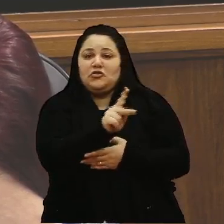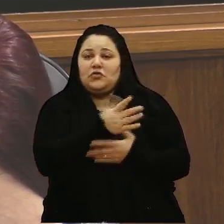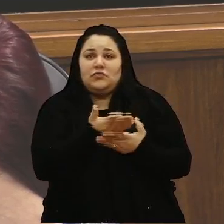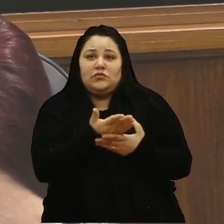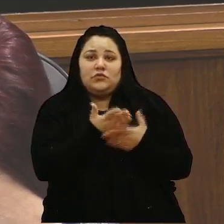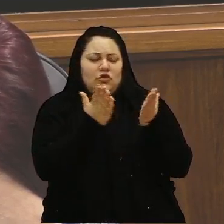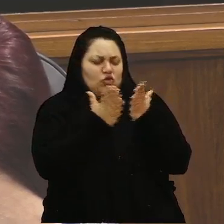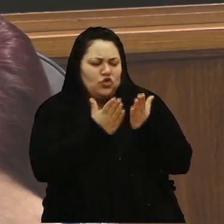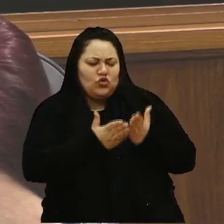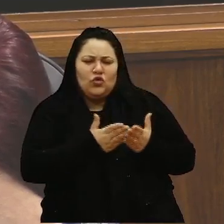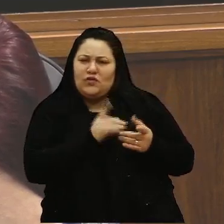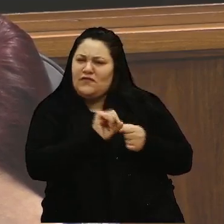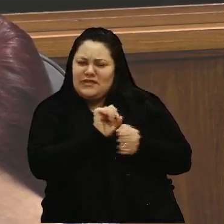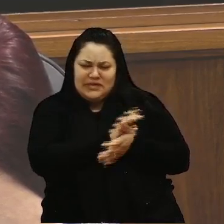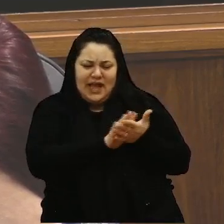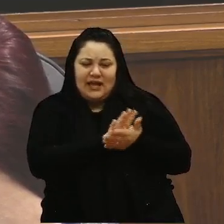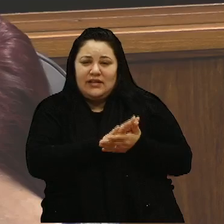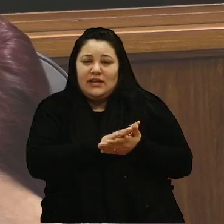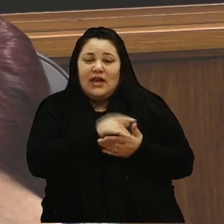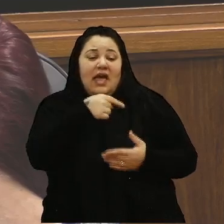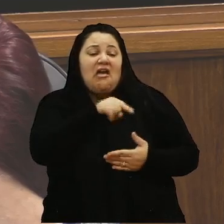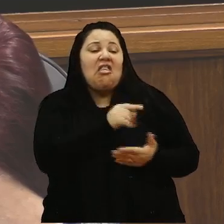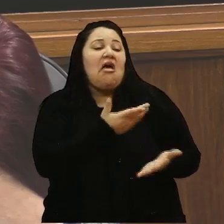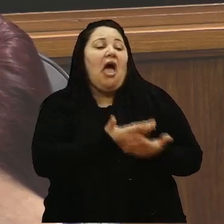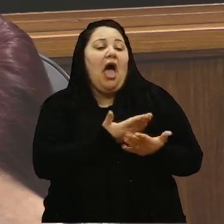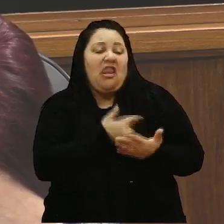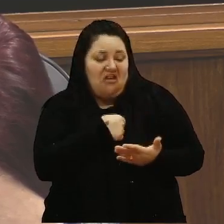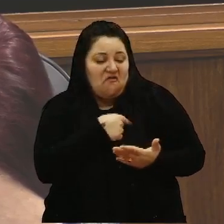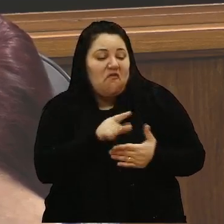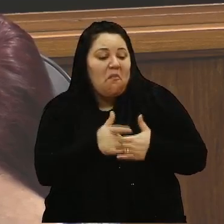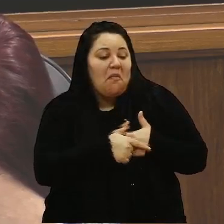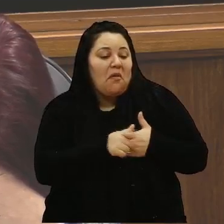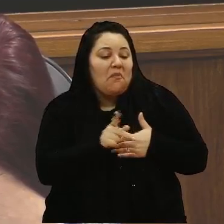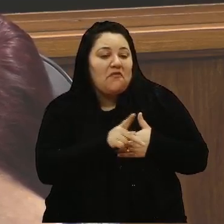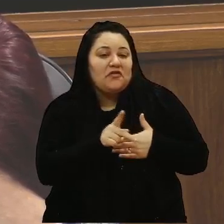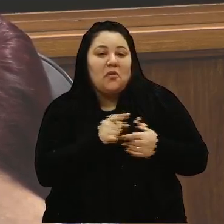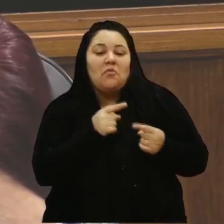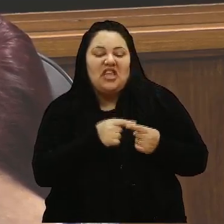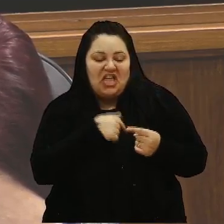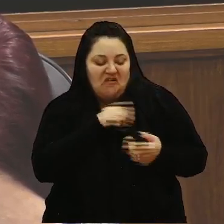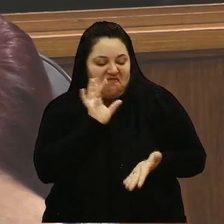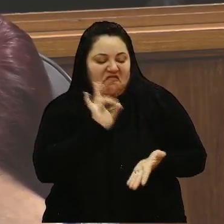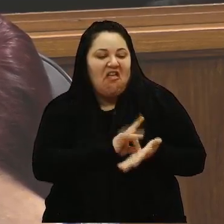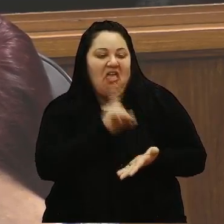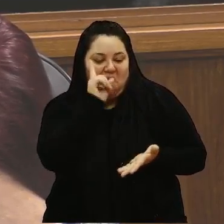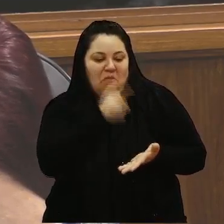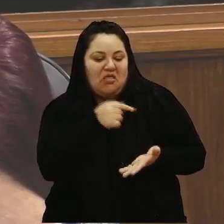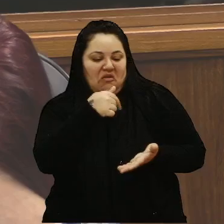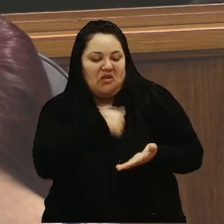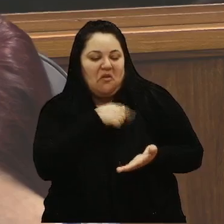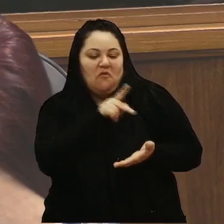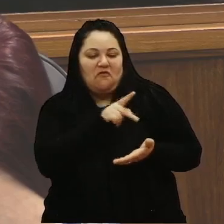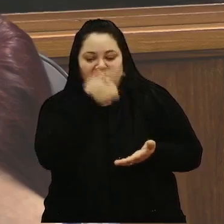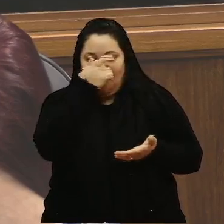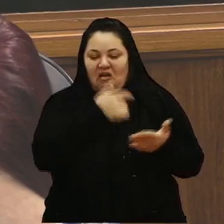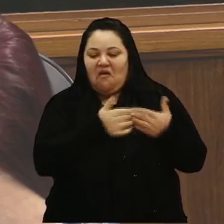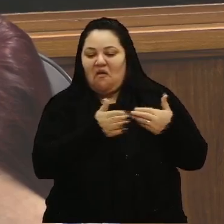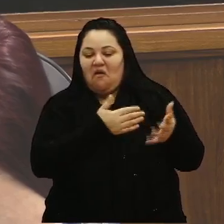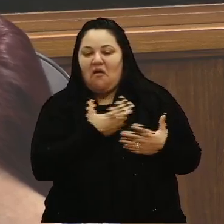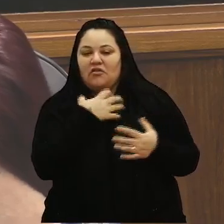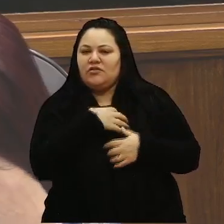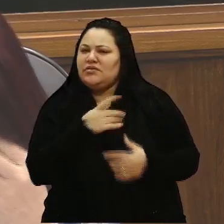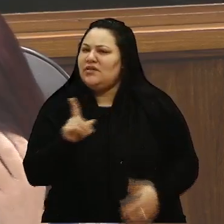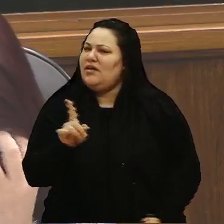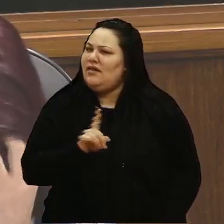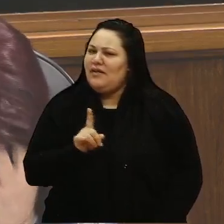não fez estudo, não, chega lá na sala de aula: eu vou ser professora, porque eu estou autodeclarando que sou professora. Então, eu acho que a gente tem que tomar